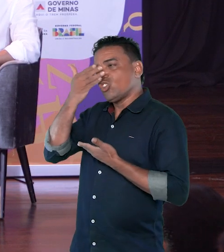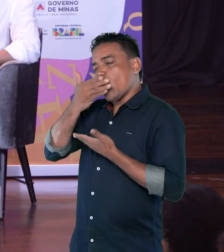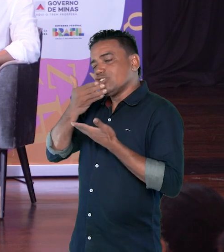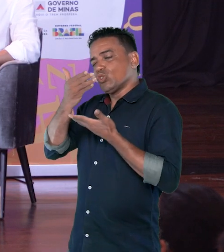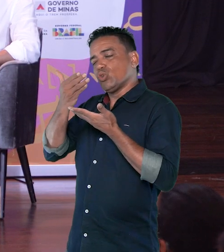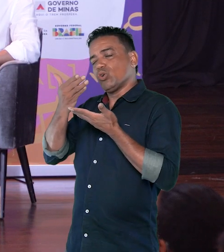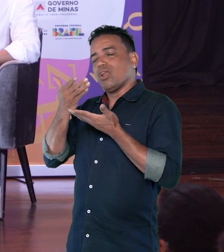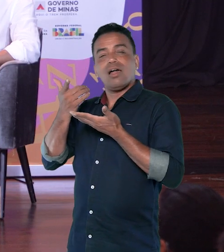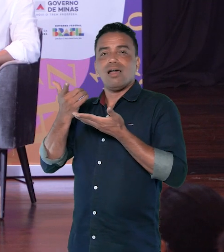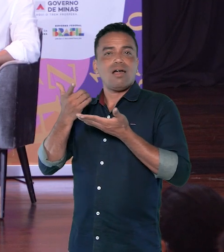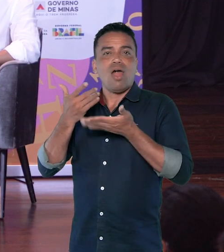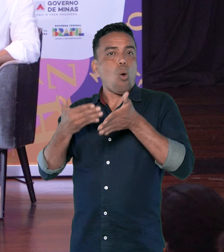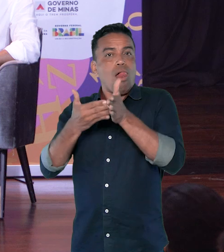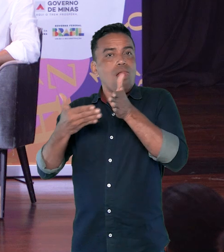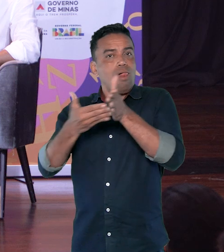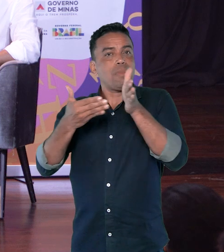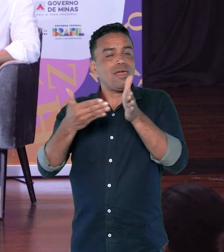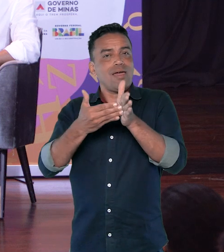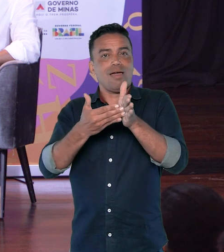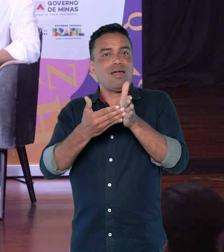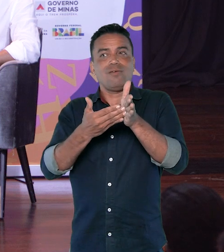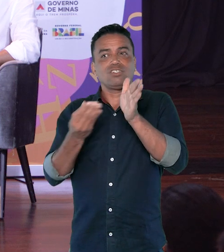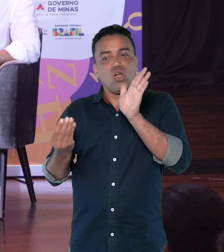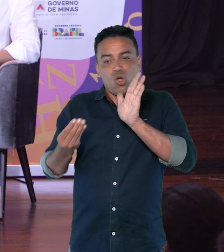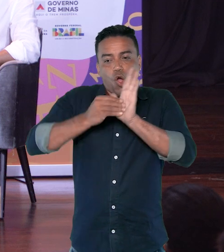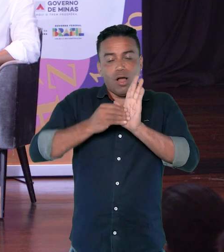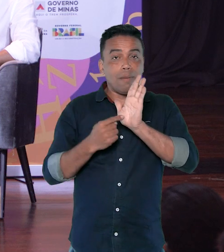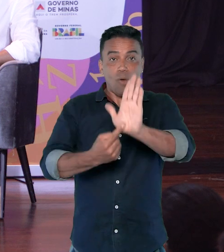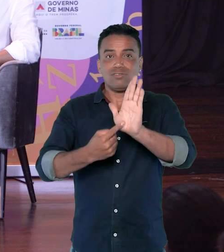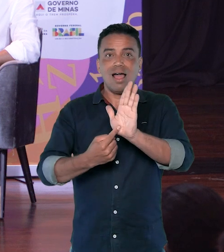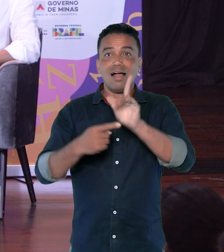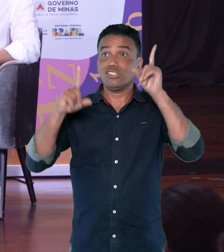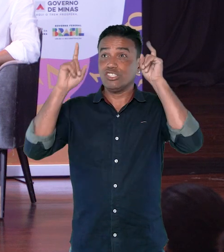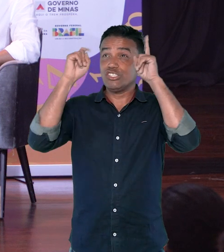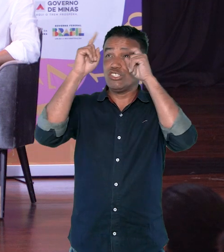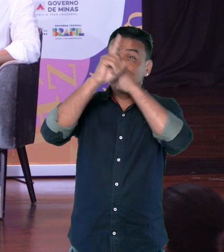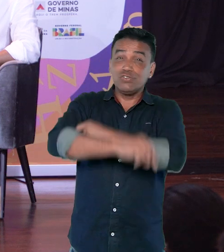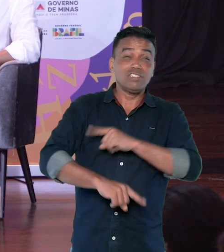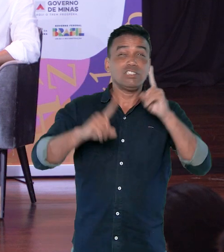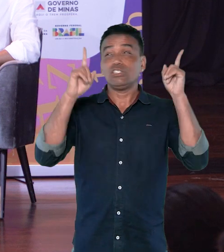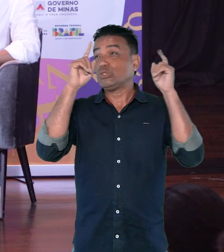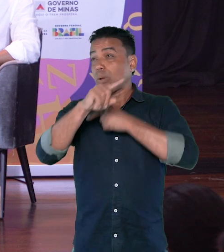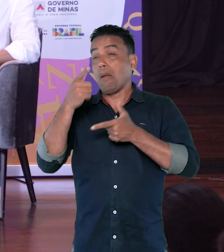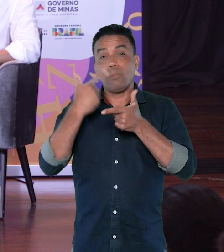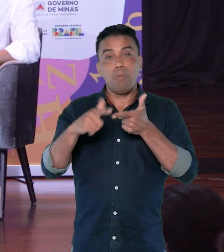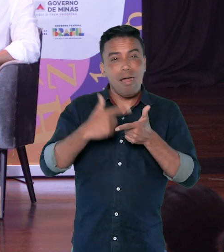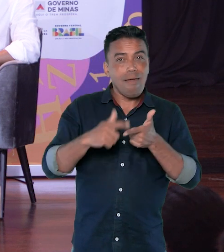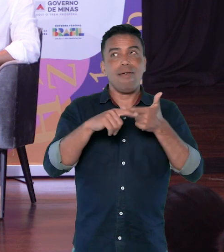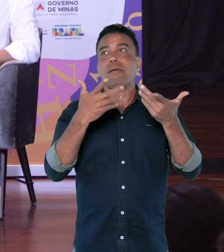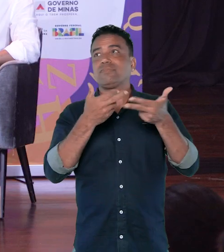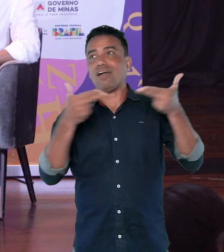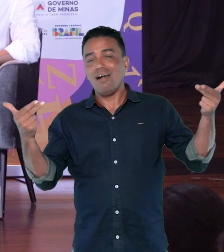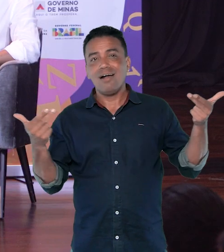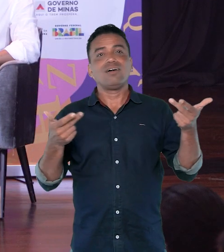de apontar as dificuldades e aquilo que você qualifica,